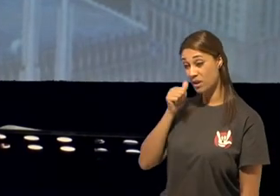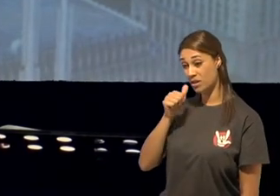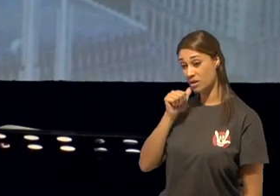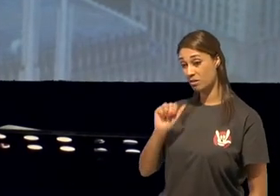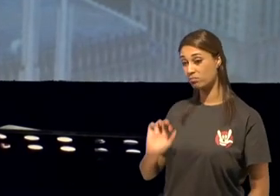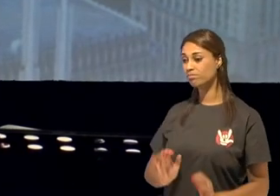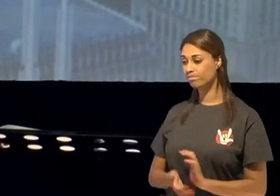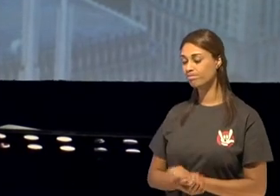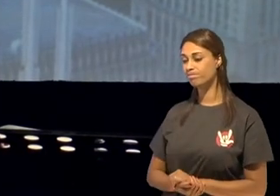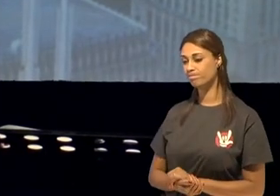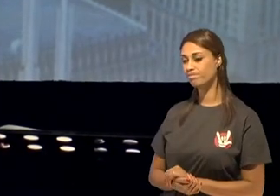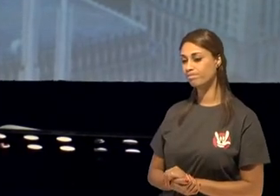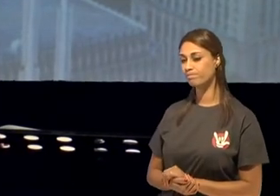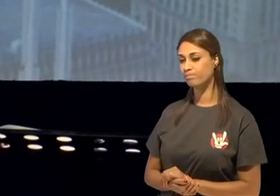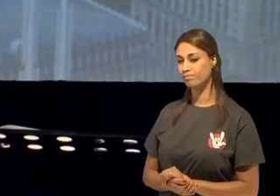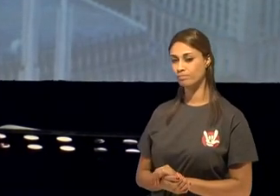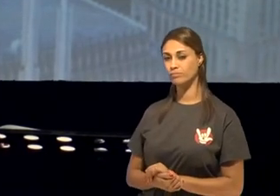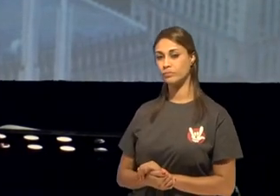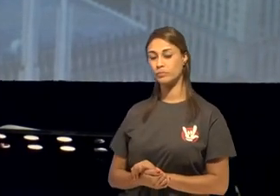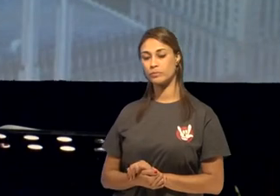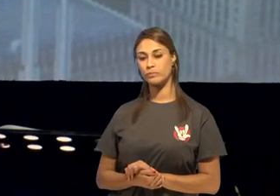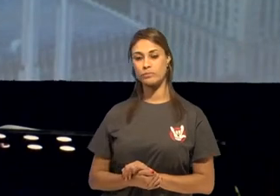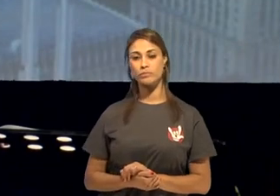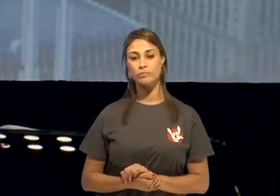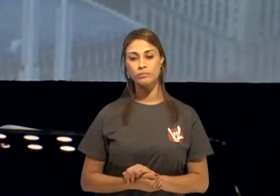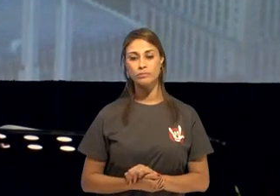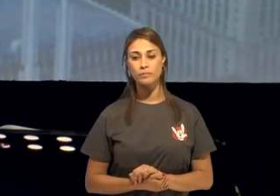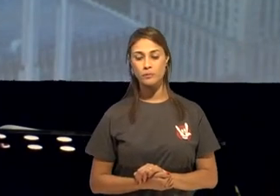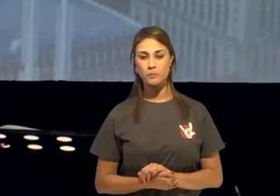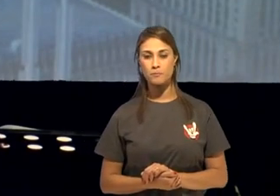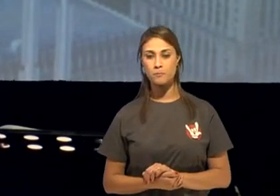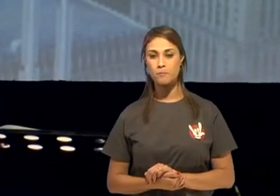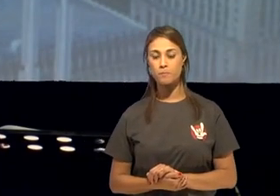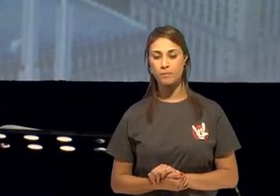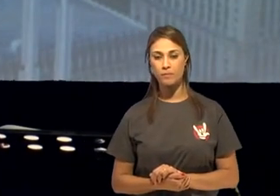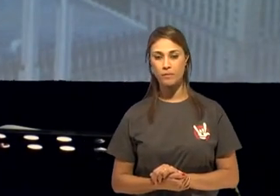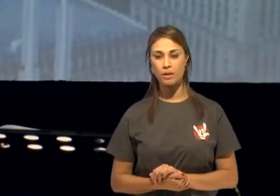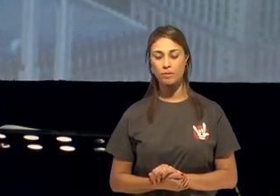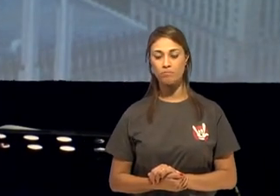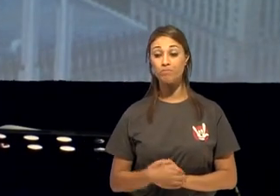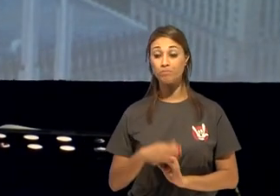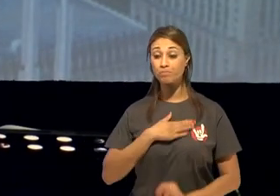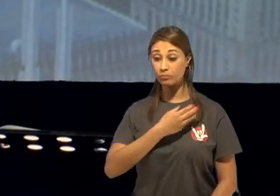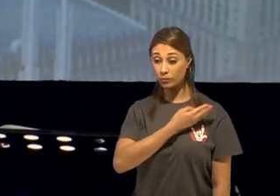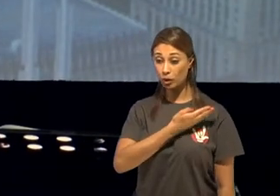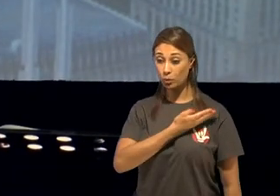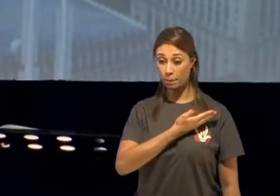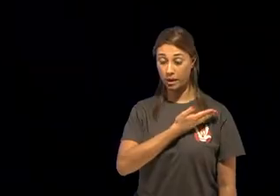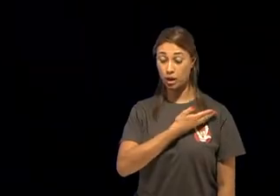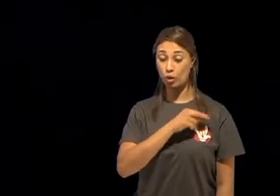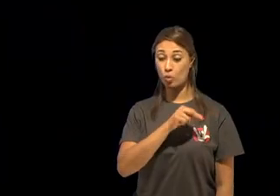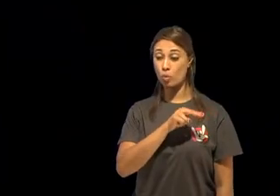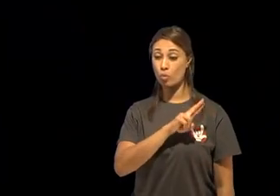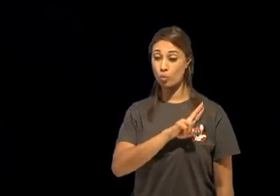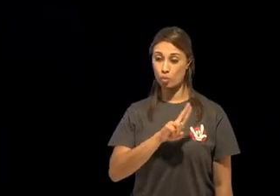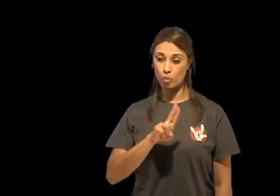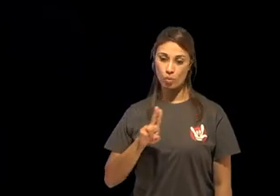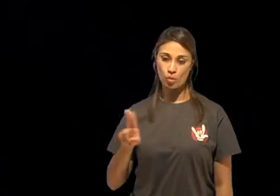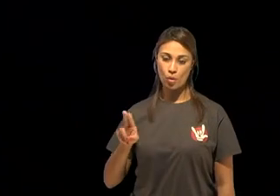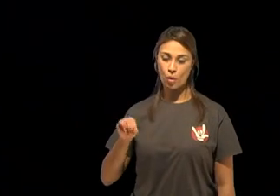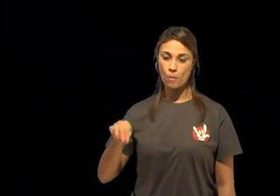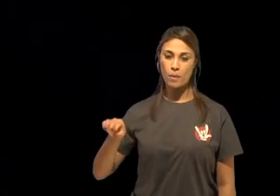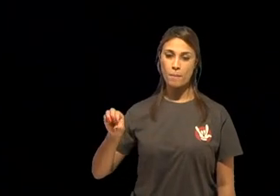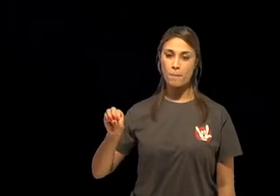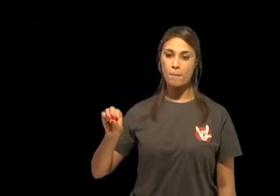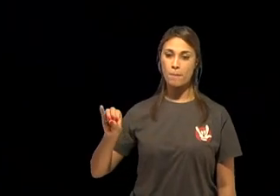com o Moisés Santana começou desse jeito. Moisés, quando se converteu, ele, tenho certeza que ele não